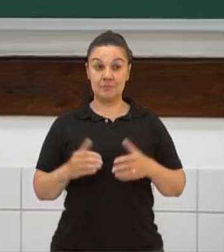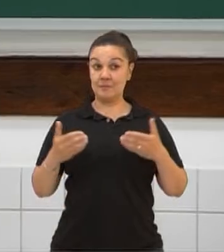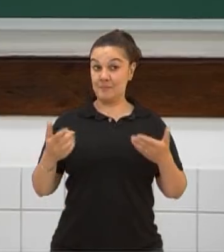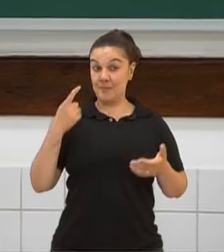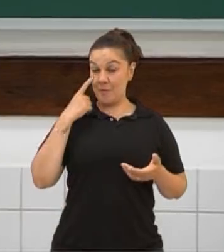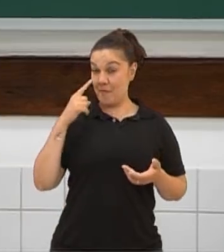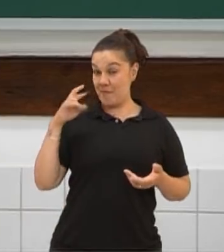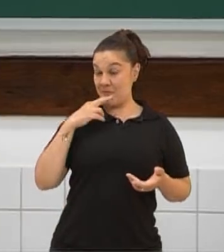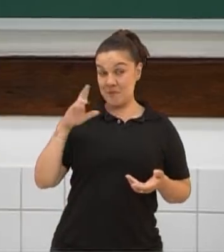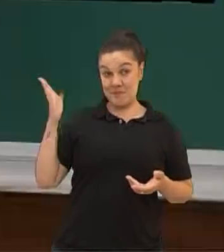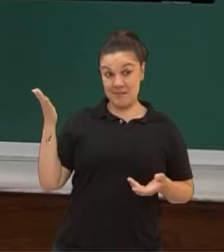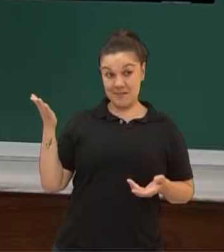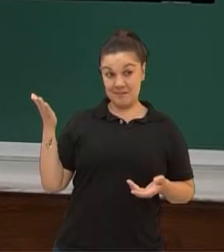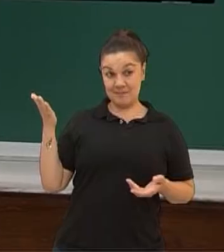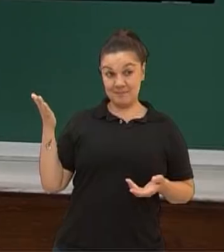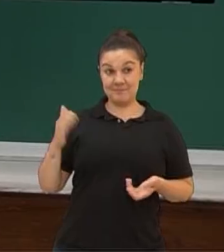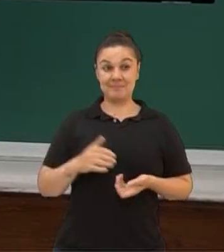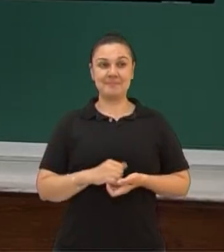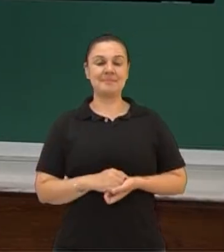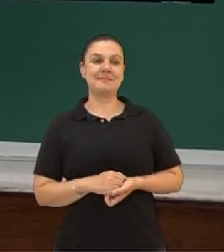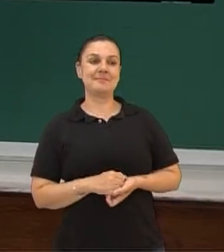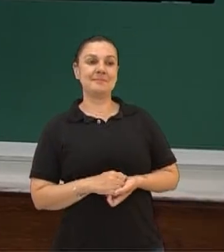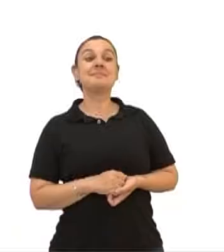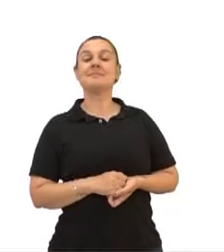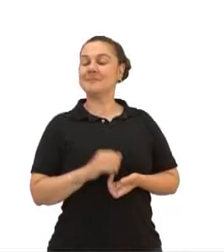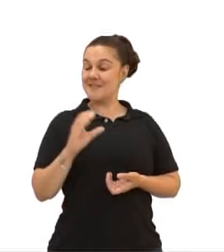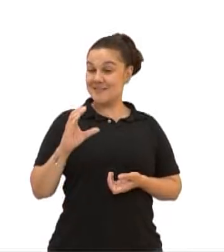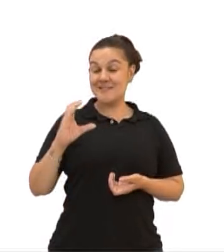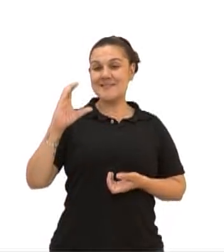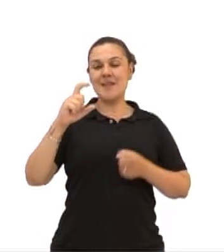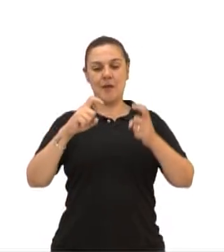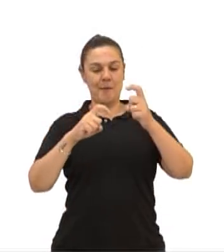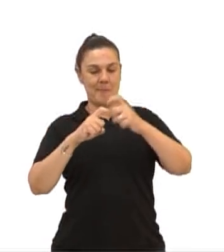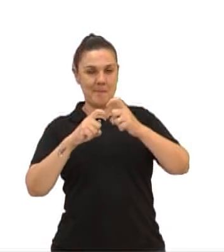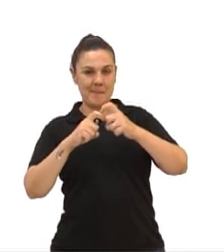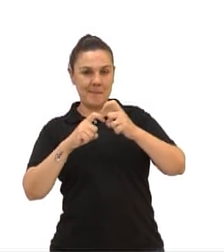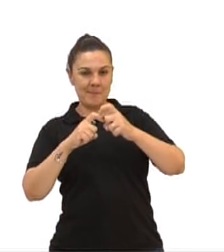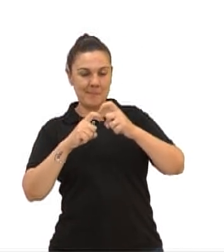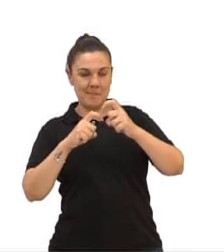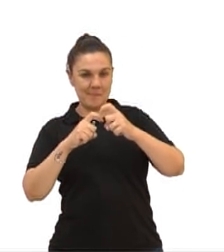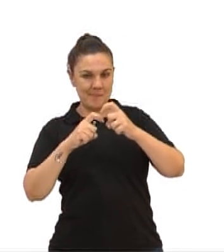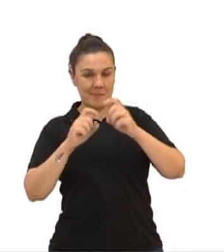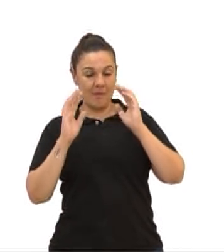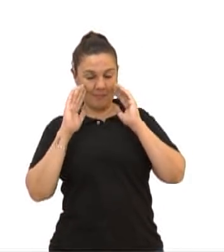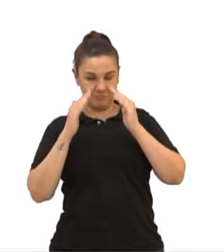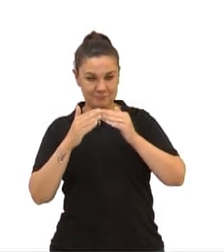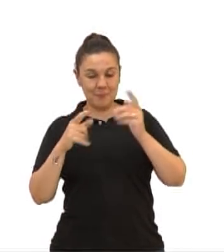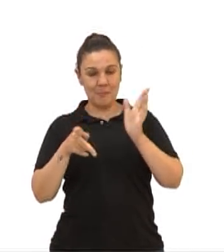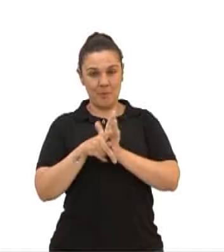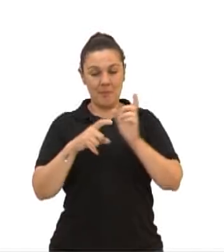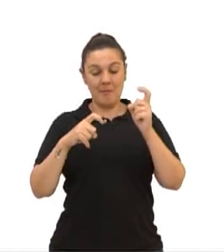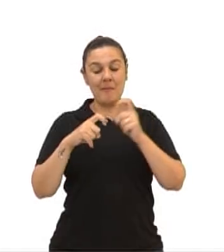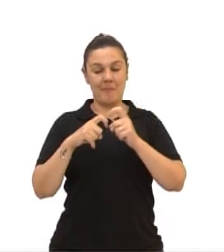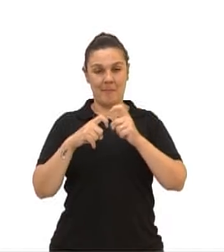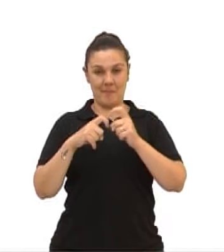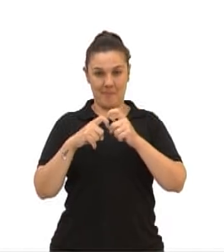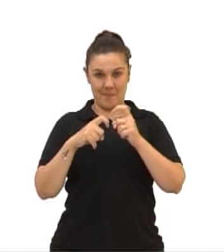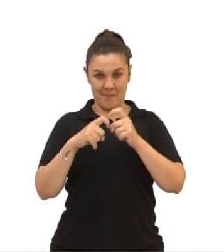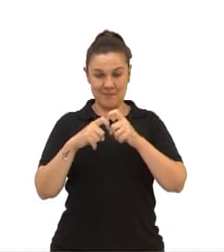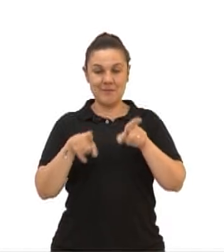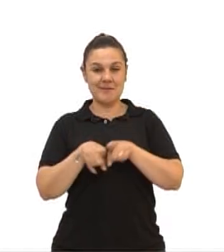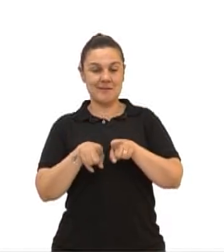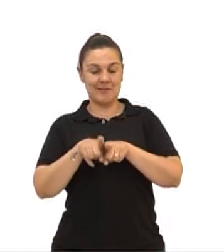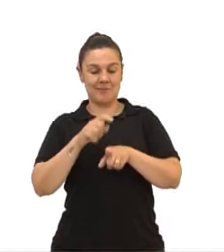Vamos lá, a resposta para essa pergunta, alternativa C, né? Então, instituições, ela estava atrelada na sua história às